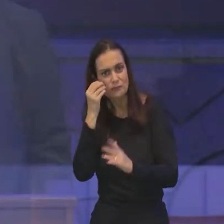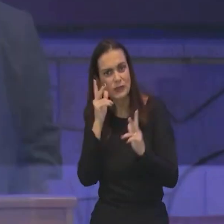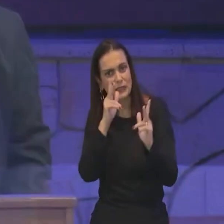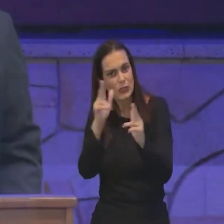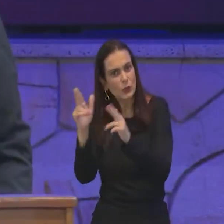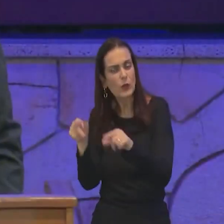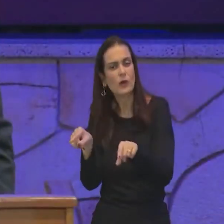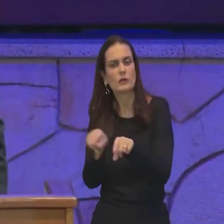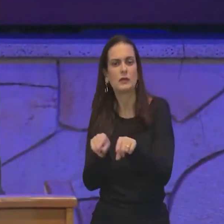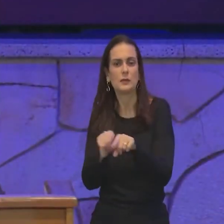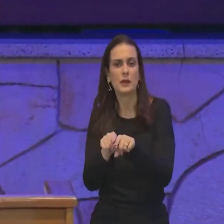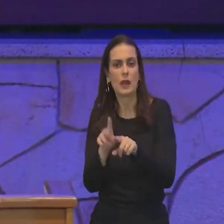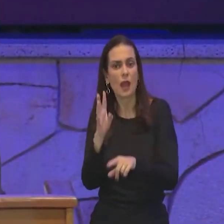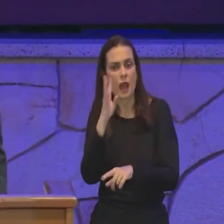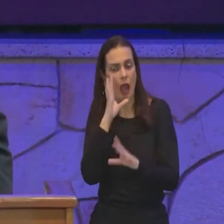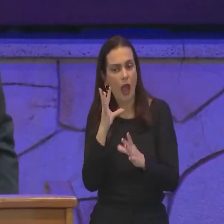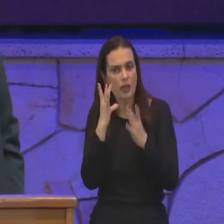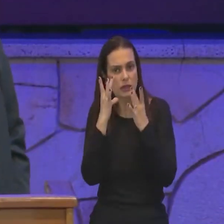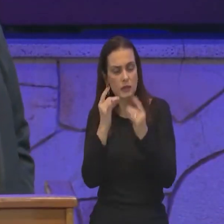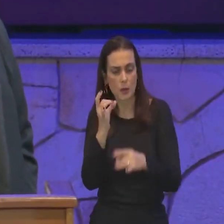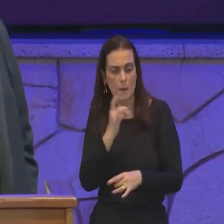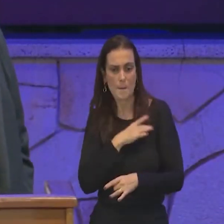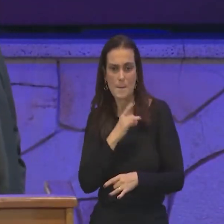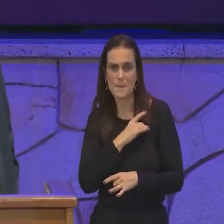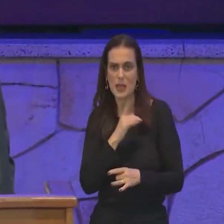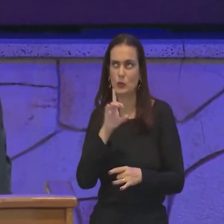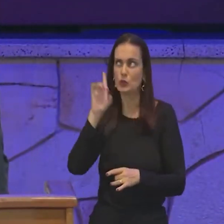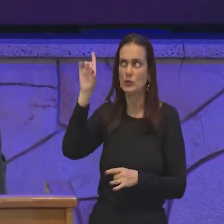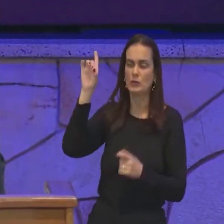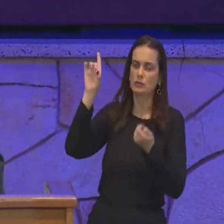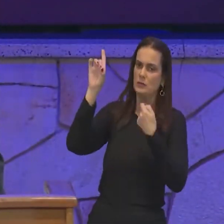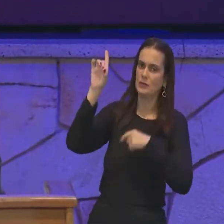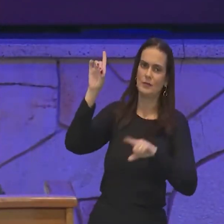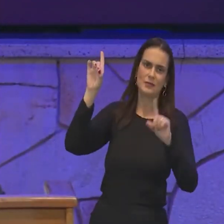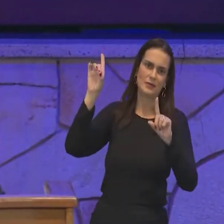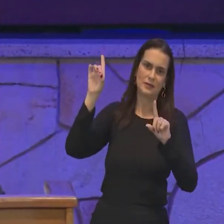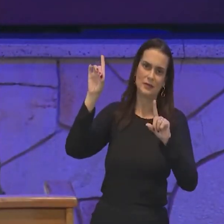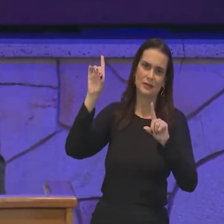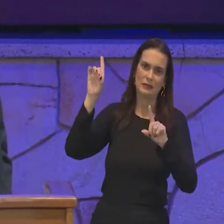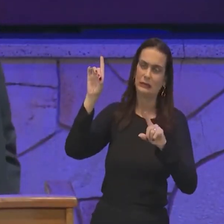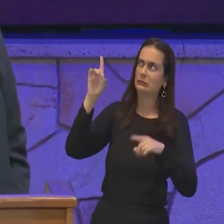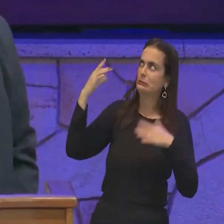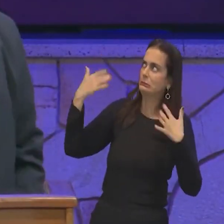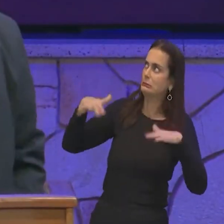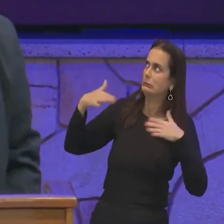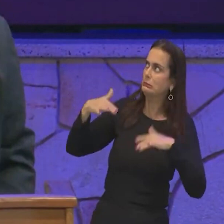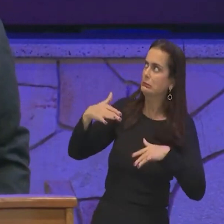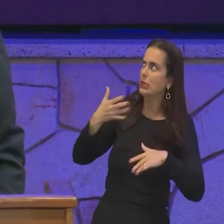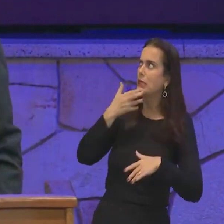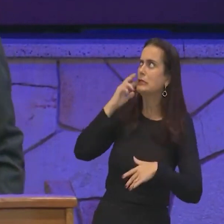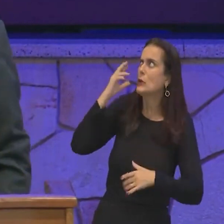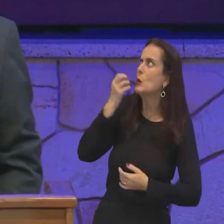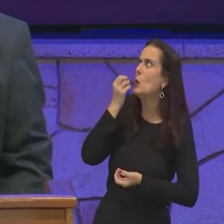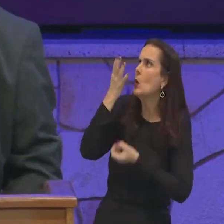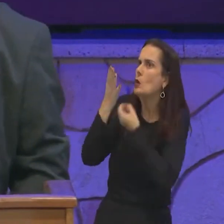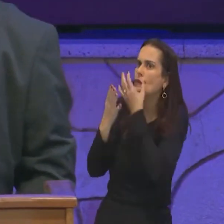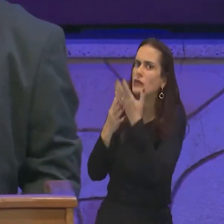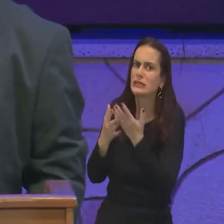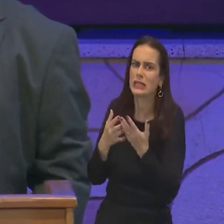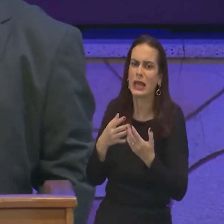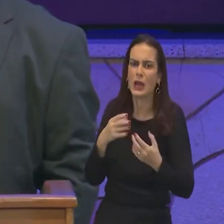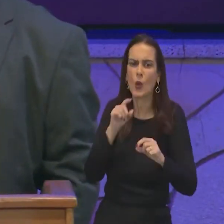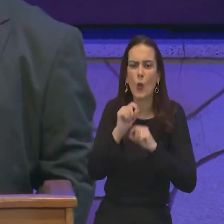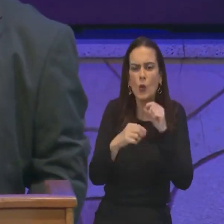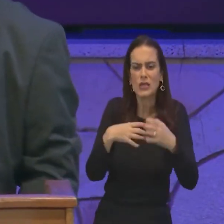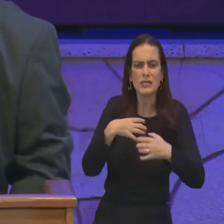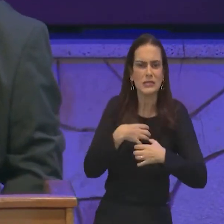Meu querido, ouça isso: não tenha medo de Deus, não tenha medo de dizer ao Senhor os sentimentos mais absurdos que